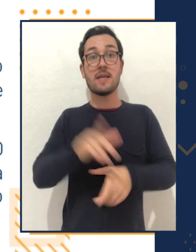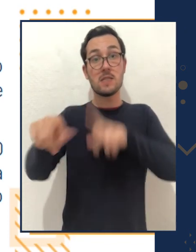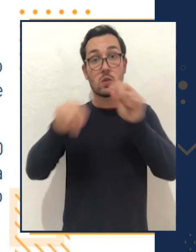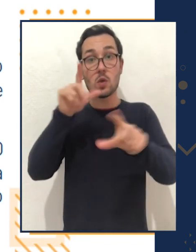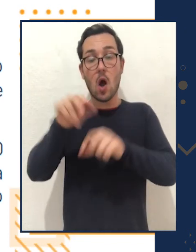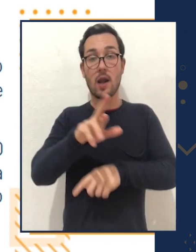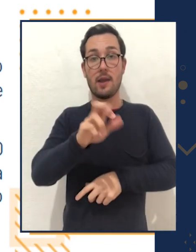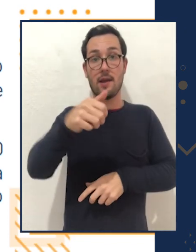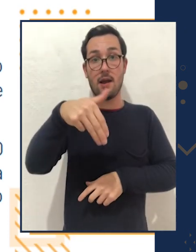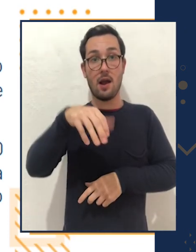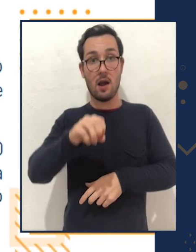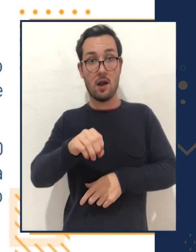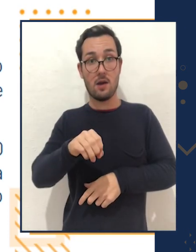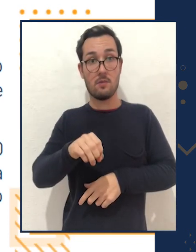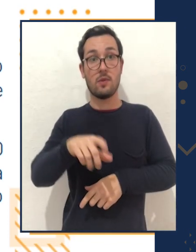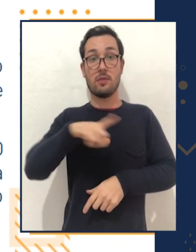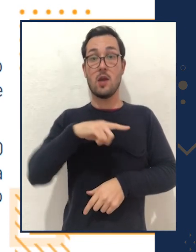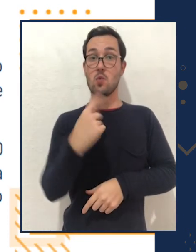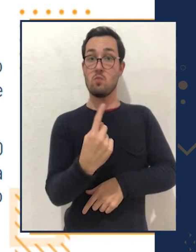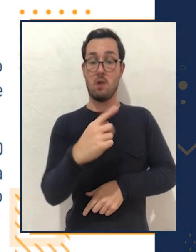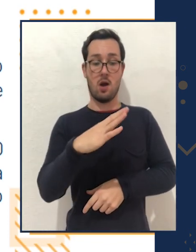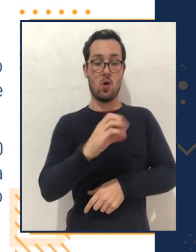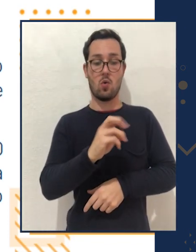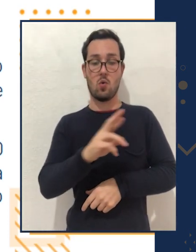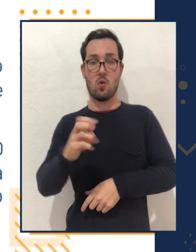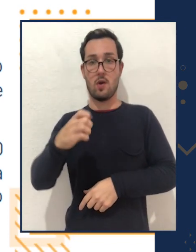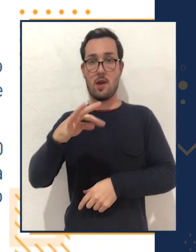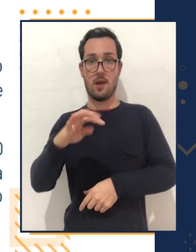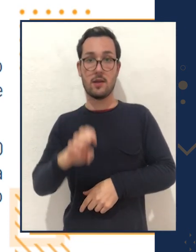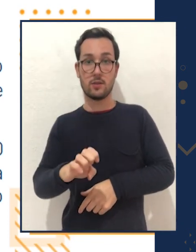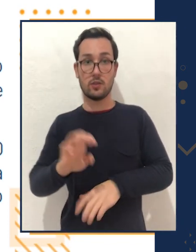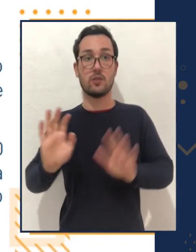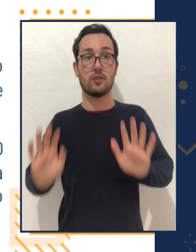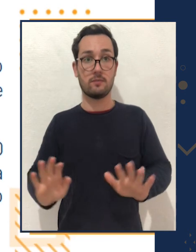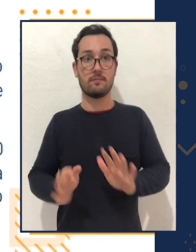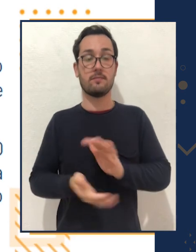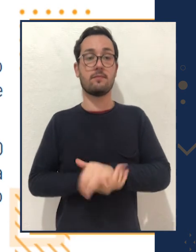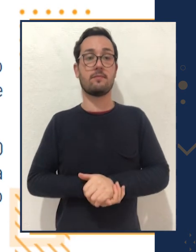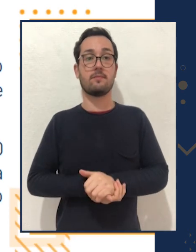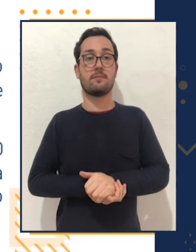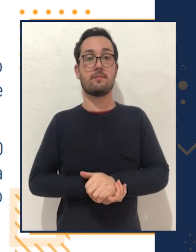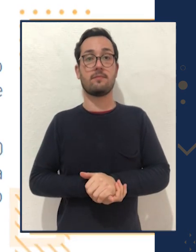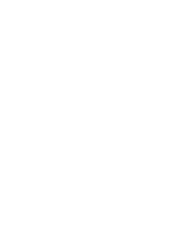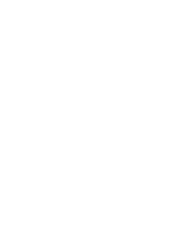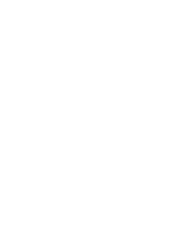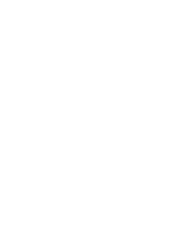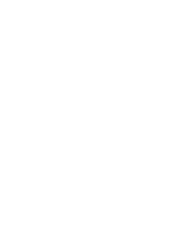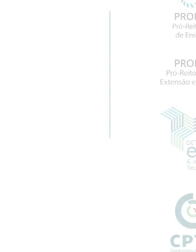vai então verificar se vai ser a tensão positiva ou negativa sobre aquela resistência.